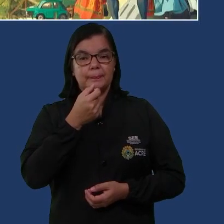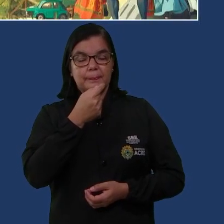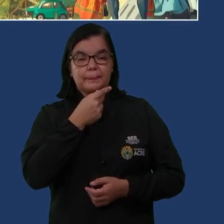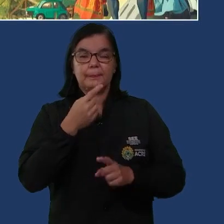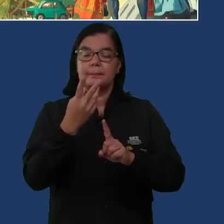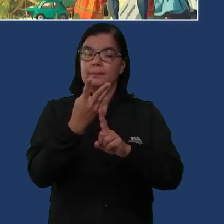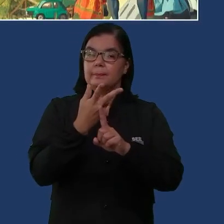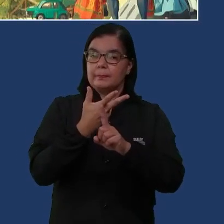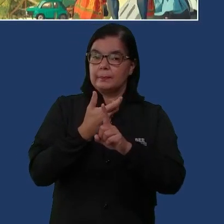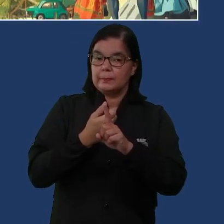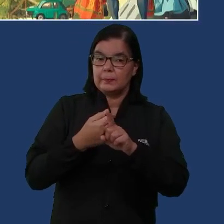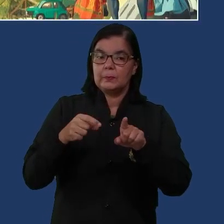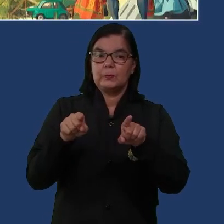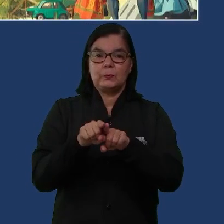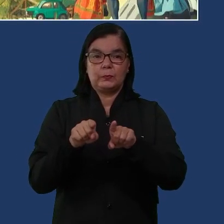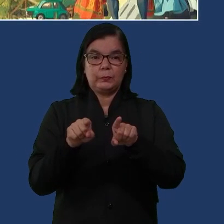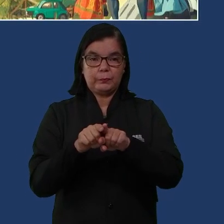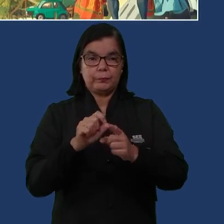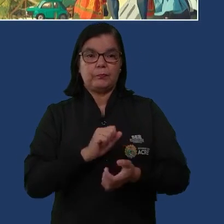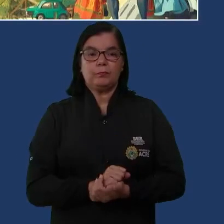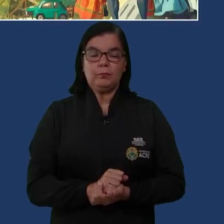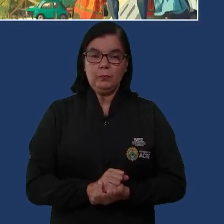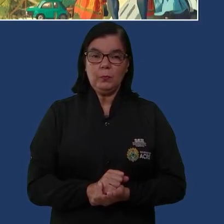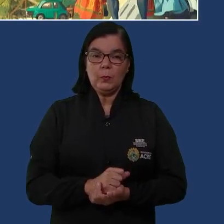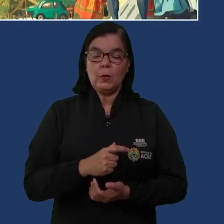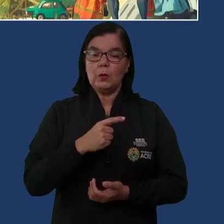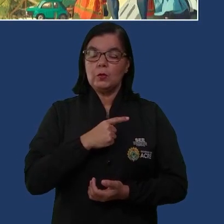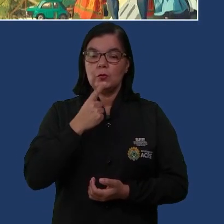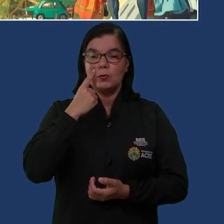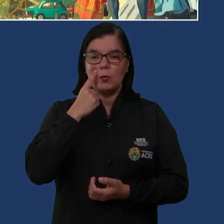arte, Cervantes e seu legado.